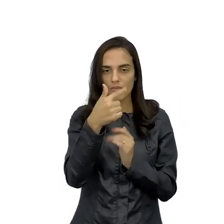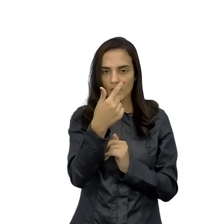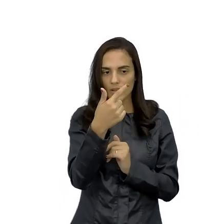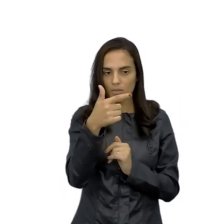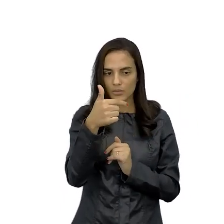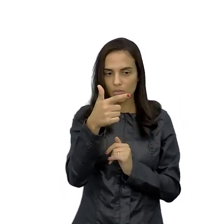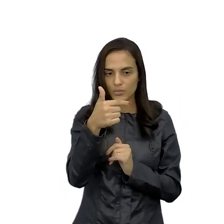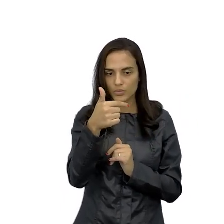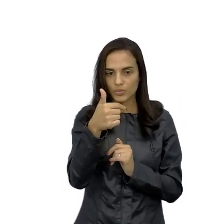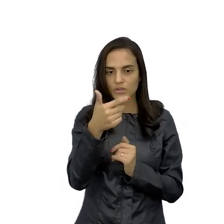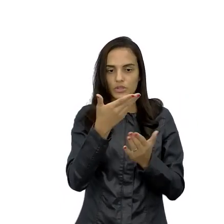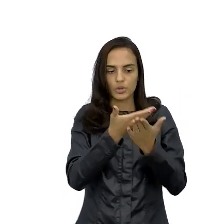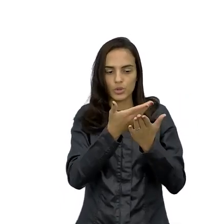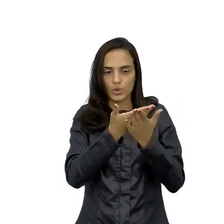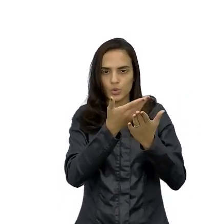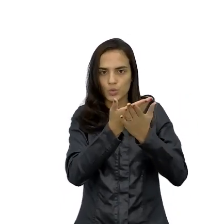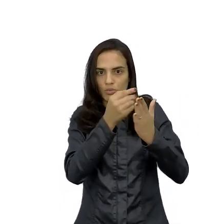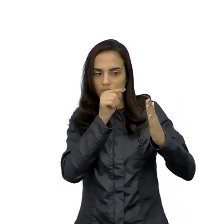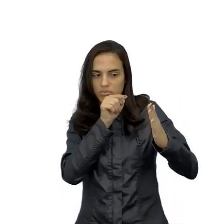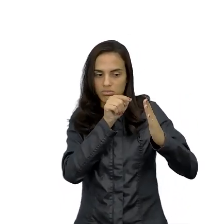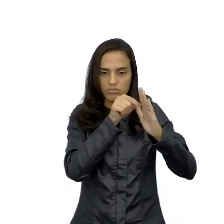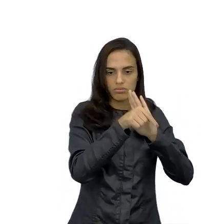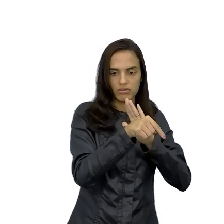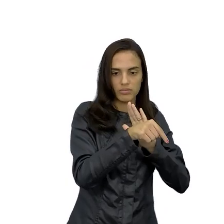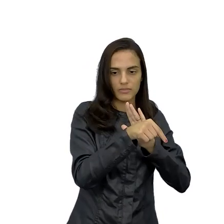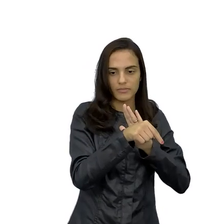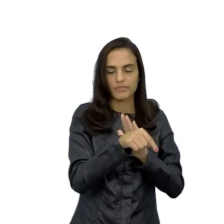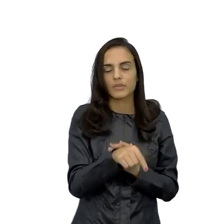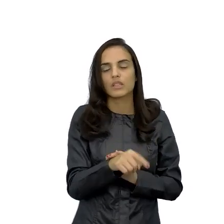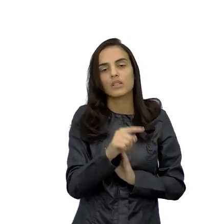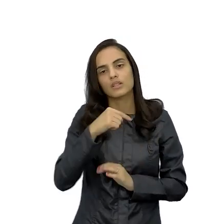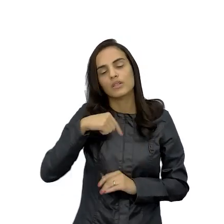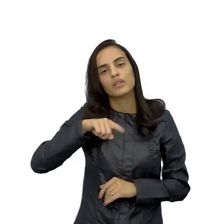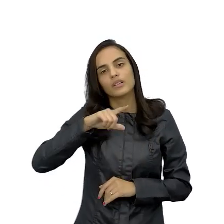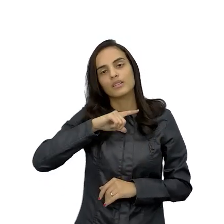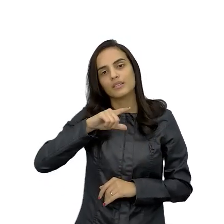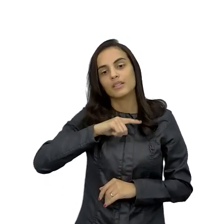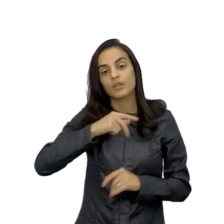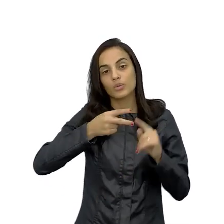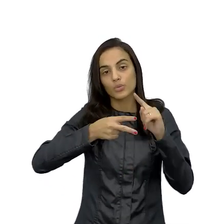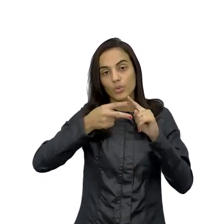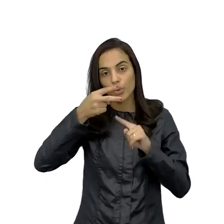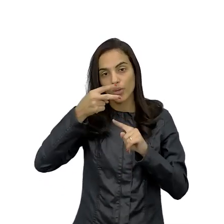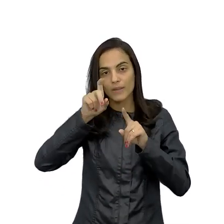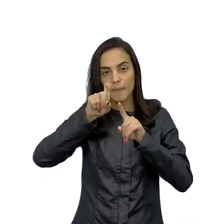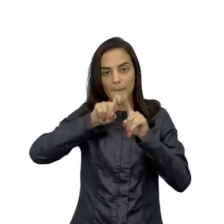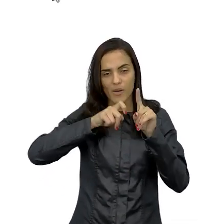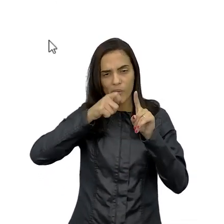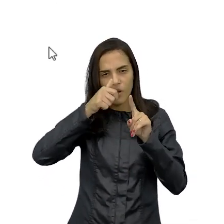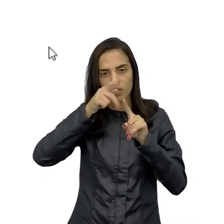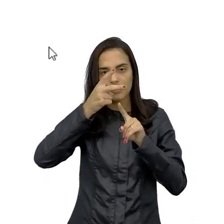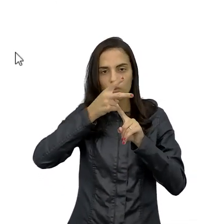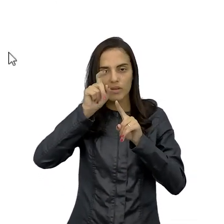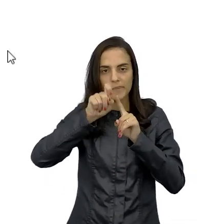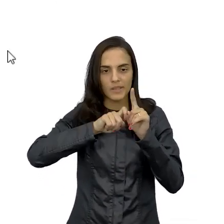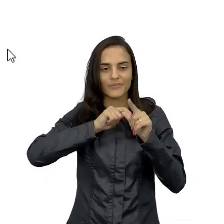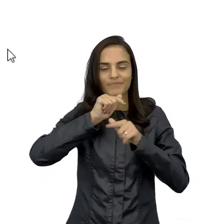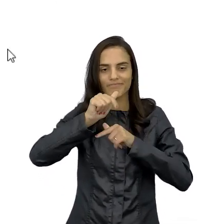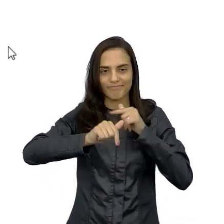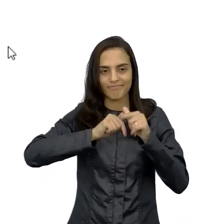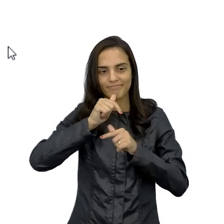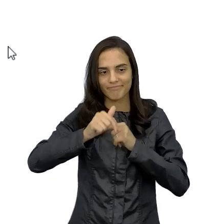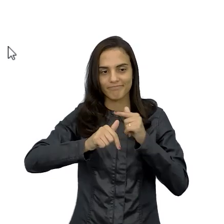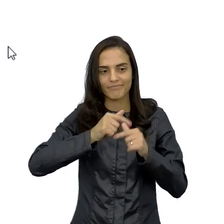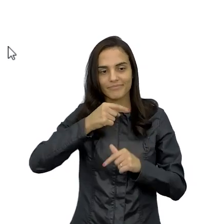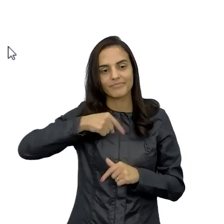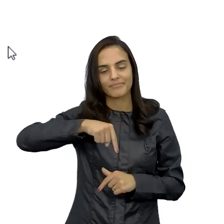de estudos intensivos. Bom, a gente já tem praticamente 2 meses, quase 2 meses de trabalho aí, né? Então,